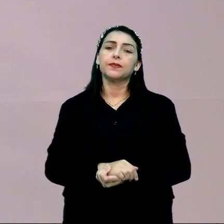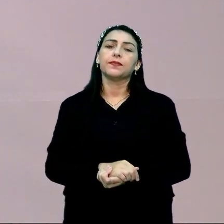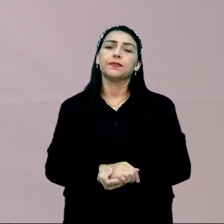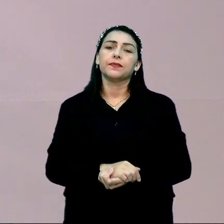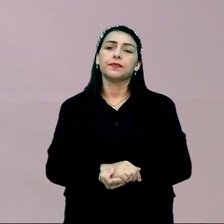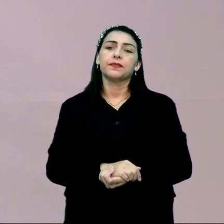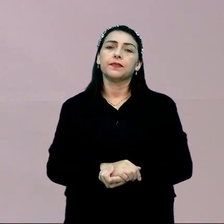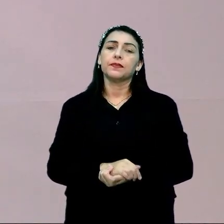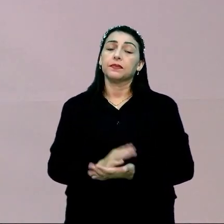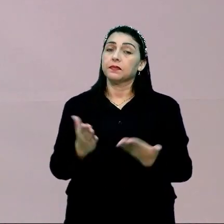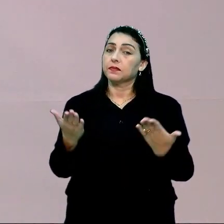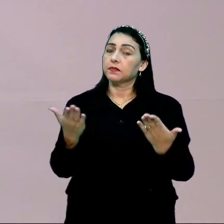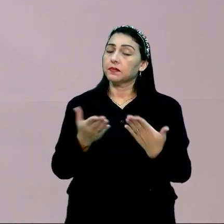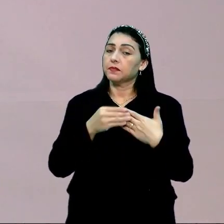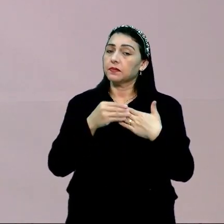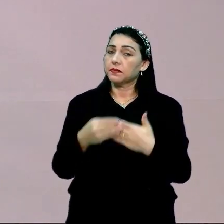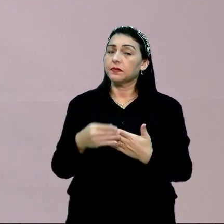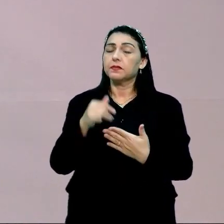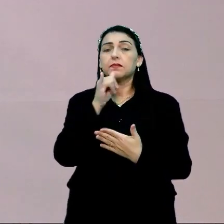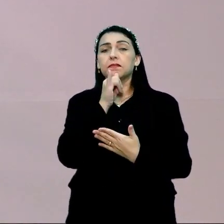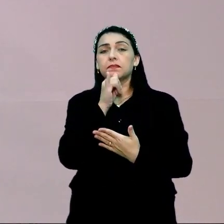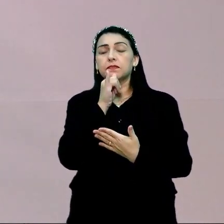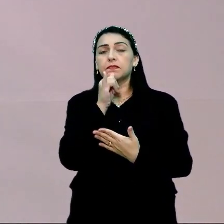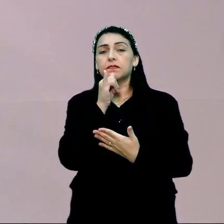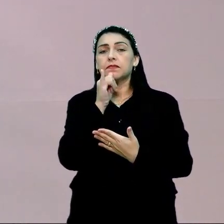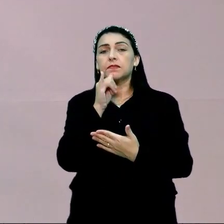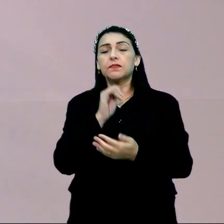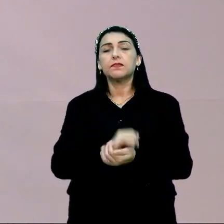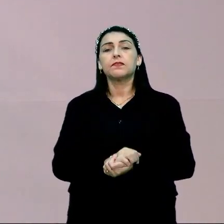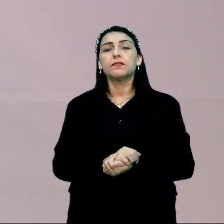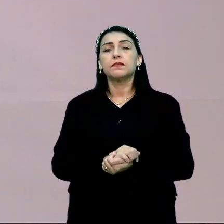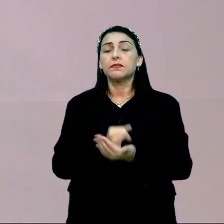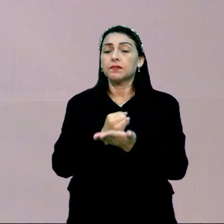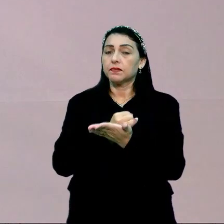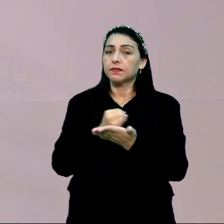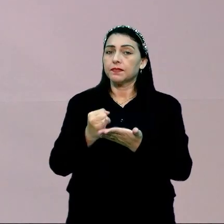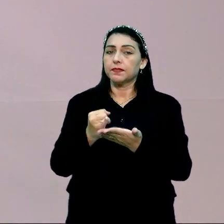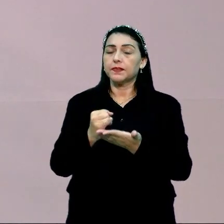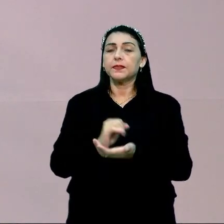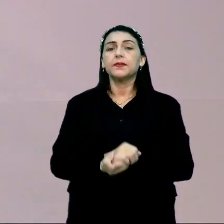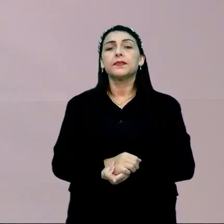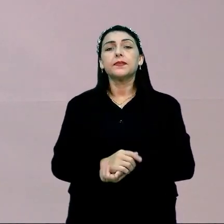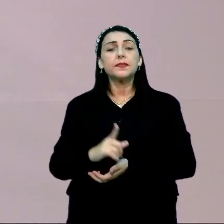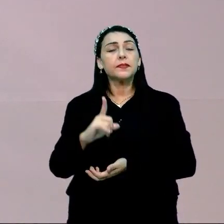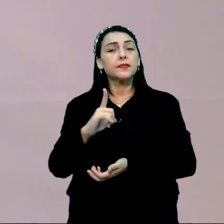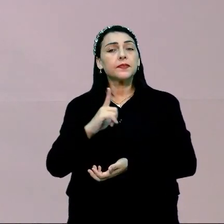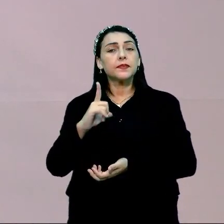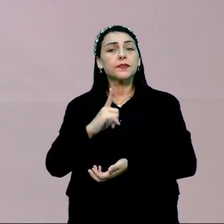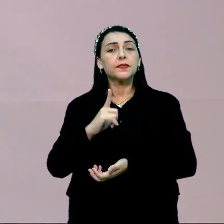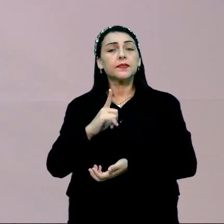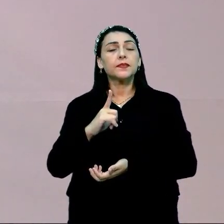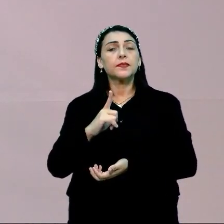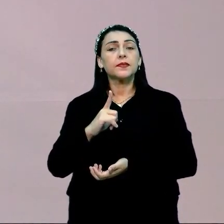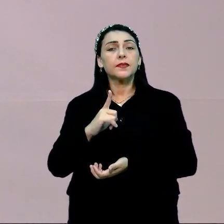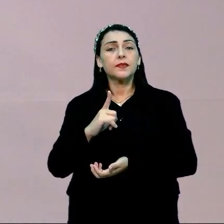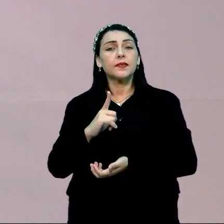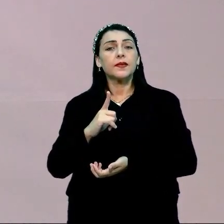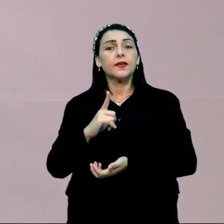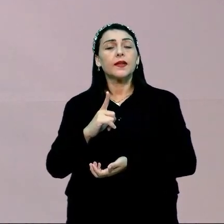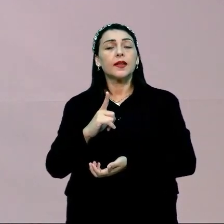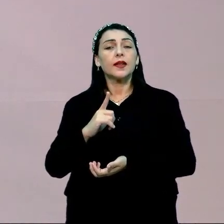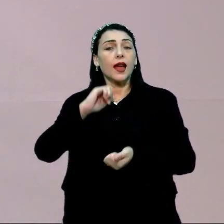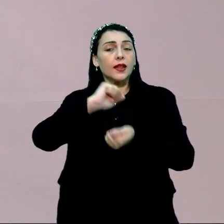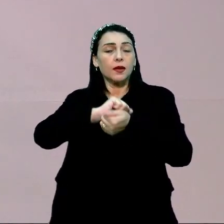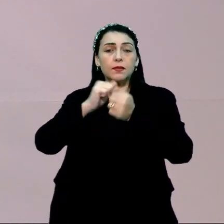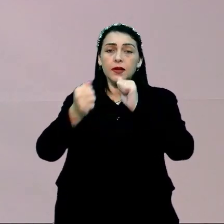Então, agora nós vamos trazer um exemplo, tá? De uma introdução que tenha uma alusão histórica. Antes disso, eu